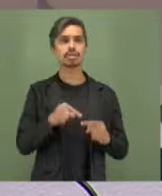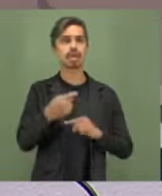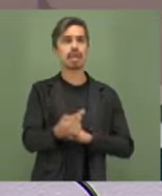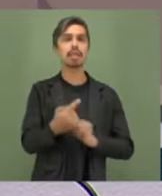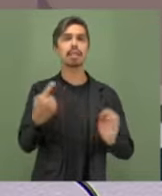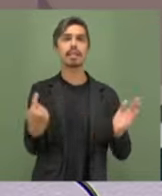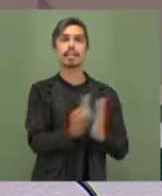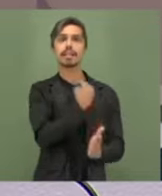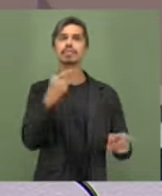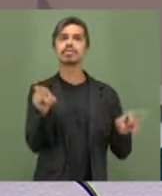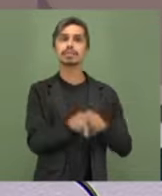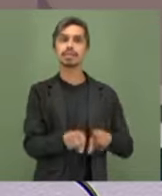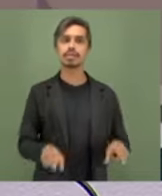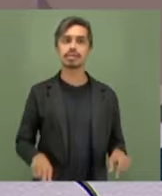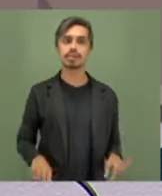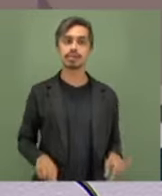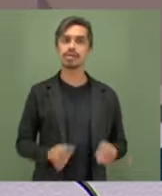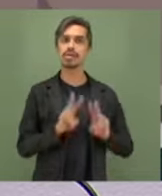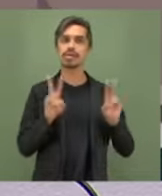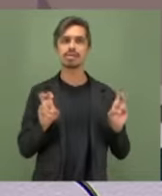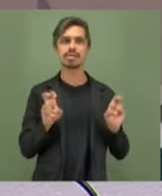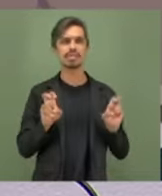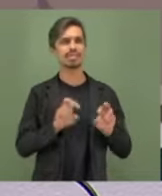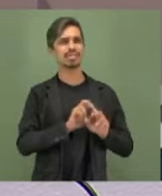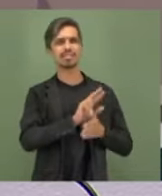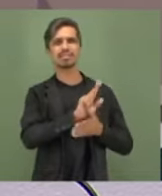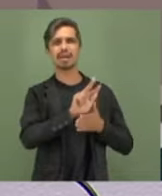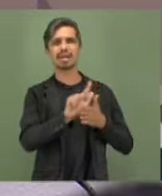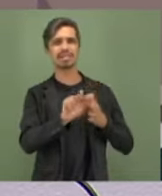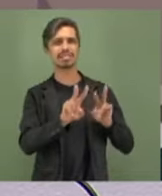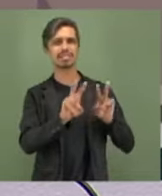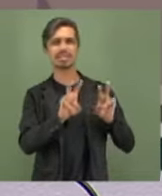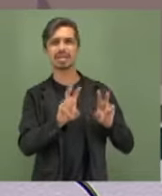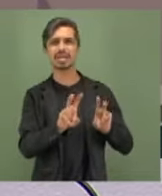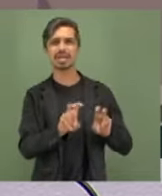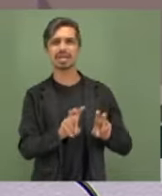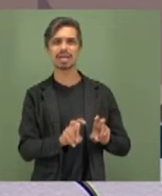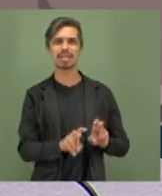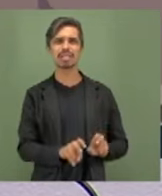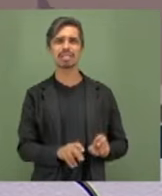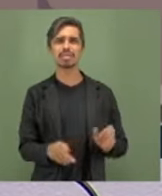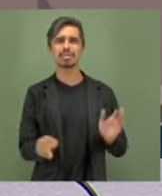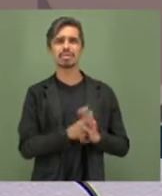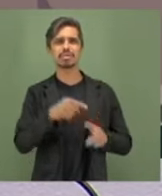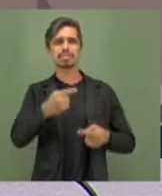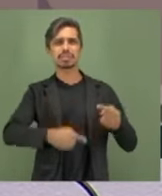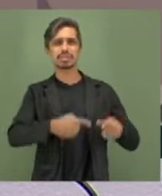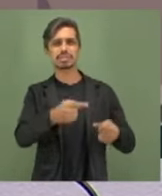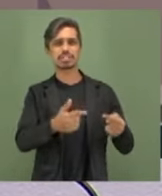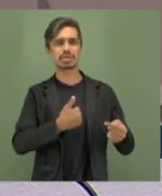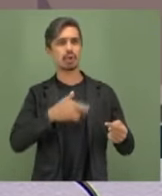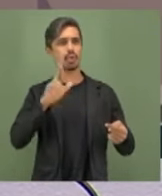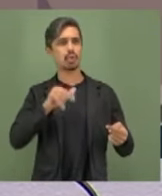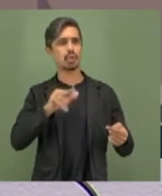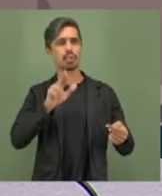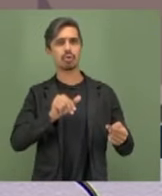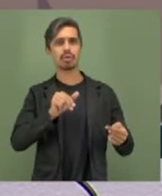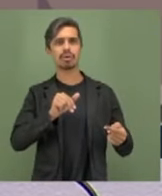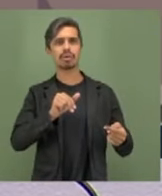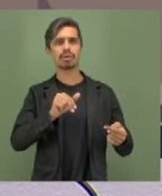também sobre imensas outras questões aqui da atualidade política que eu nunca